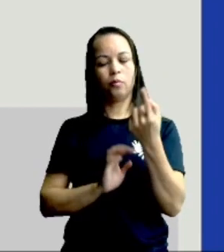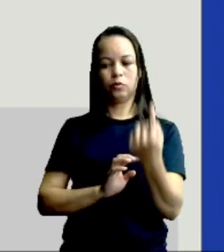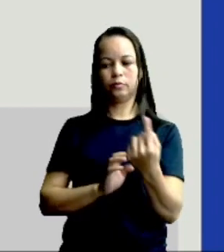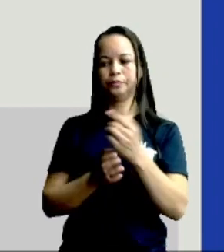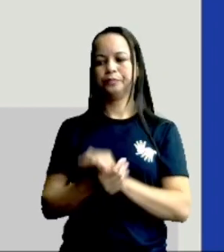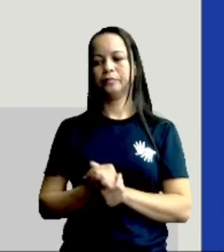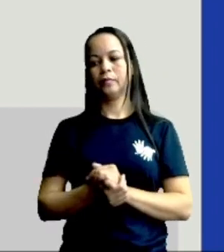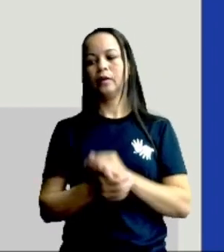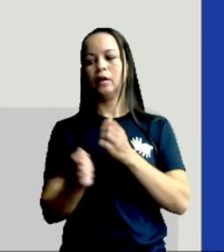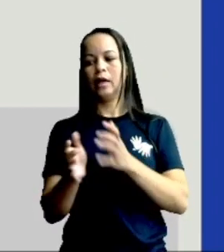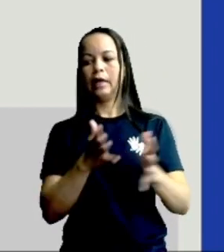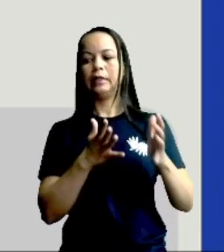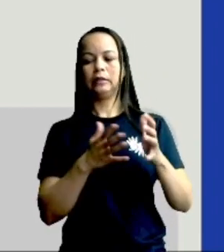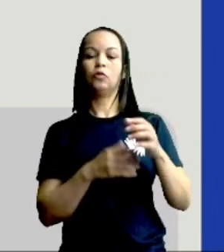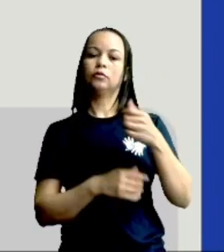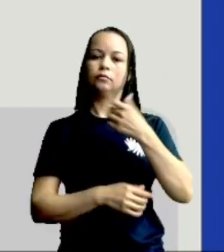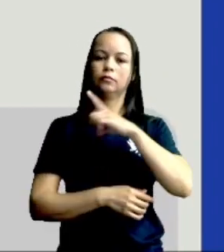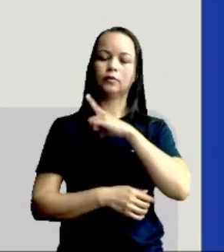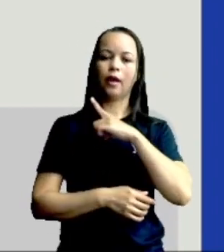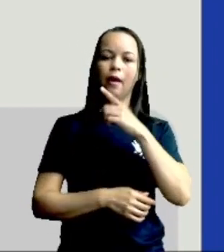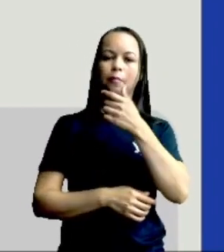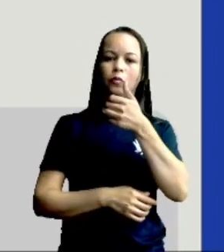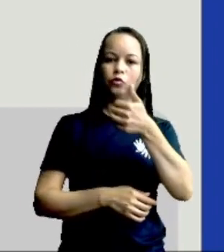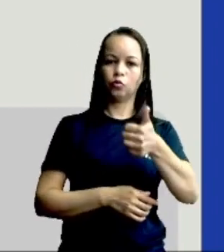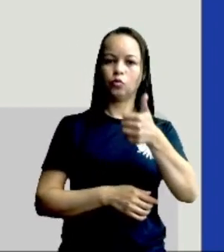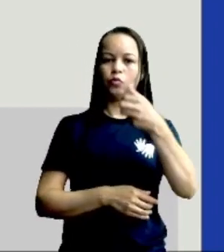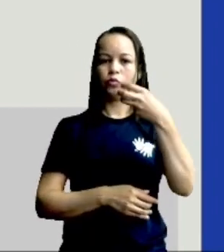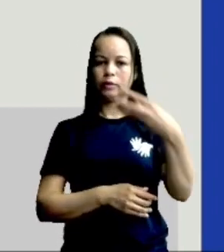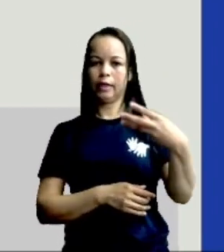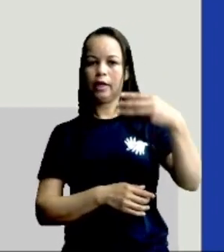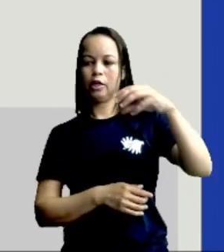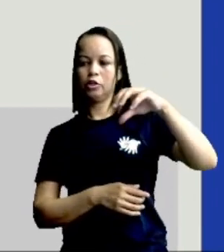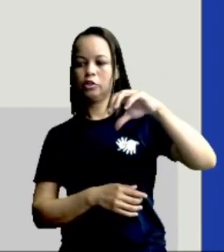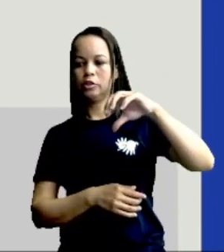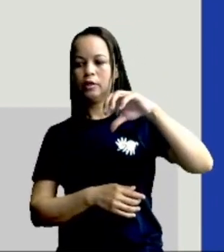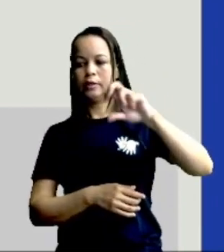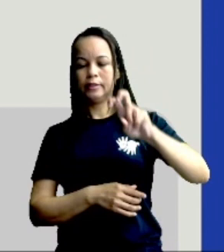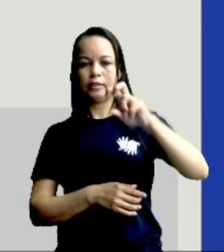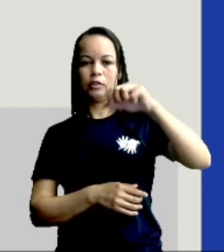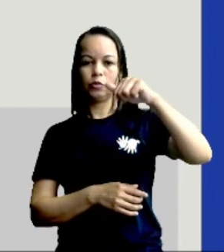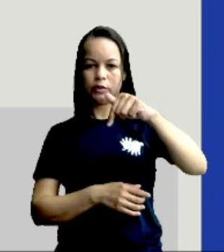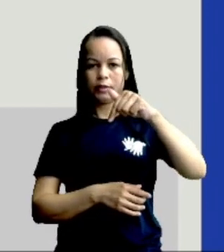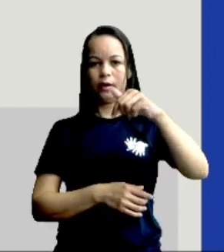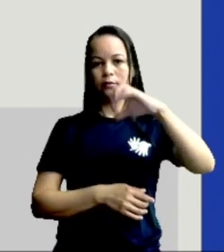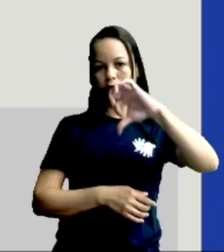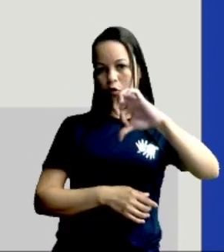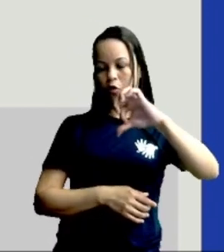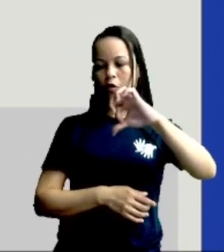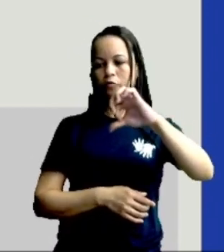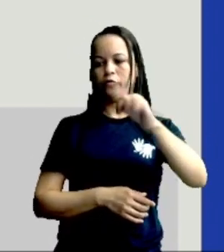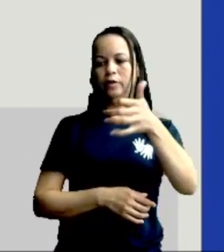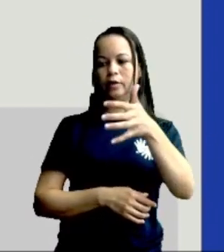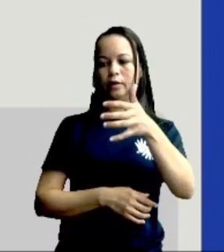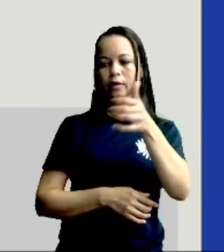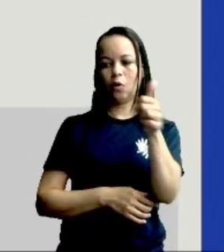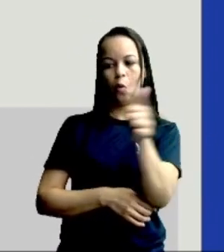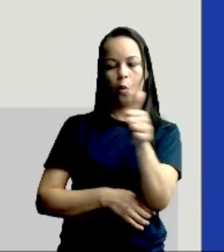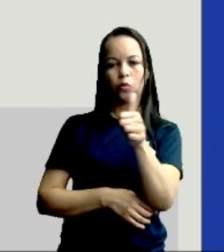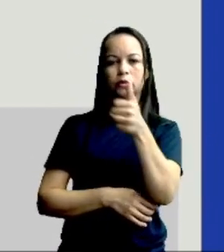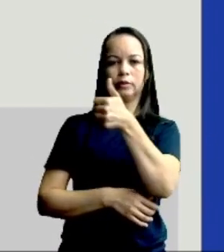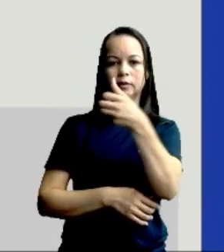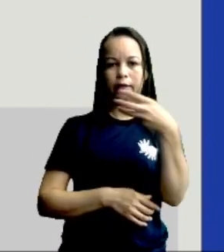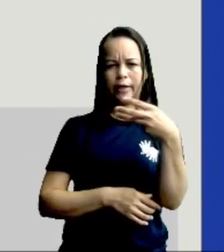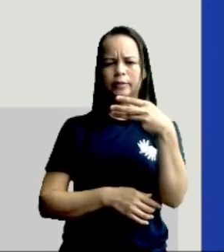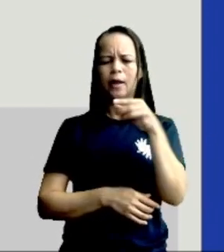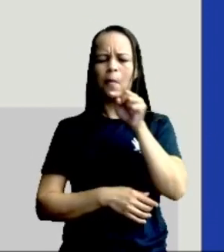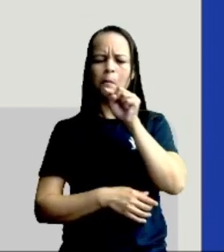7, 9, 11, 13. E tem mais, olha a reticênciazinha, os 3 pontinhos que indicam reticência, tá?